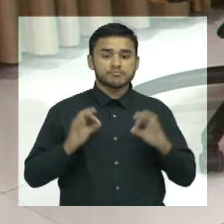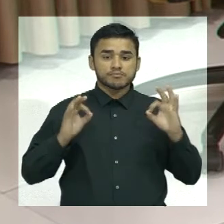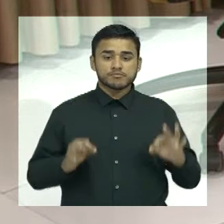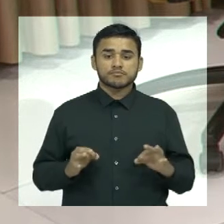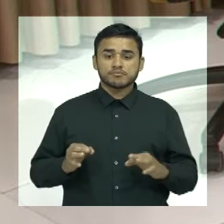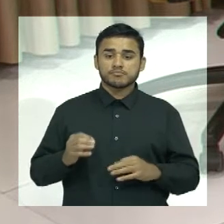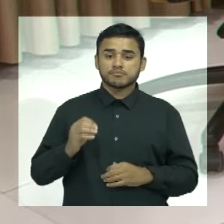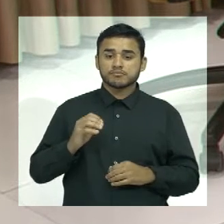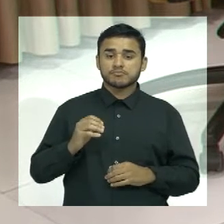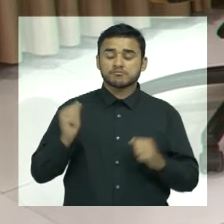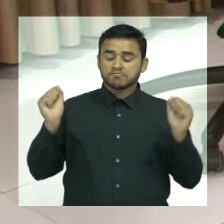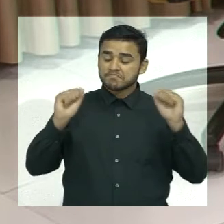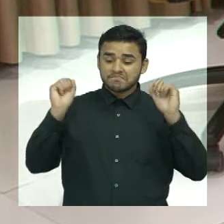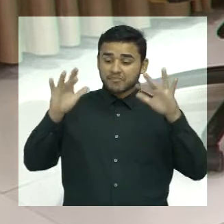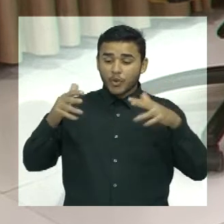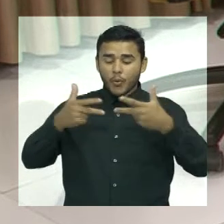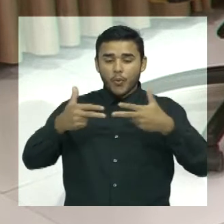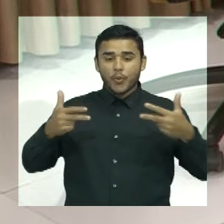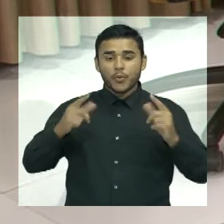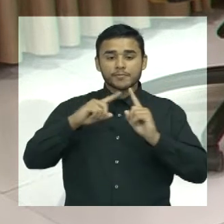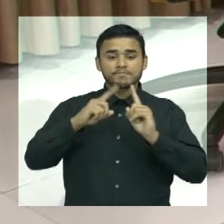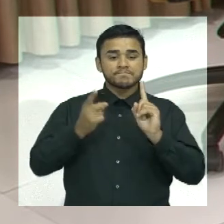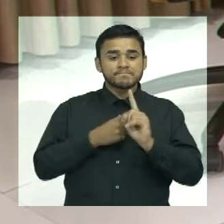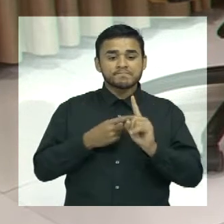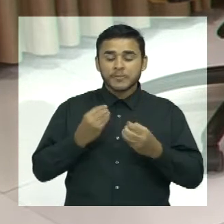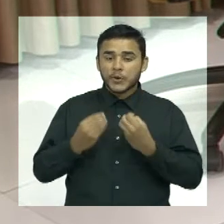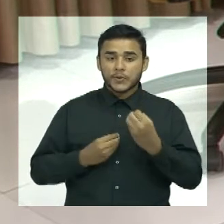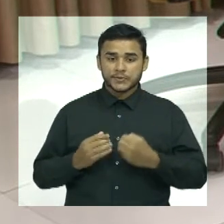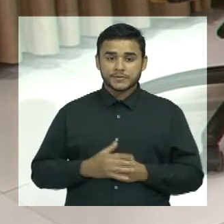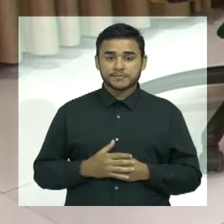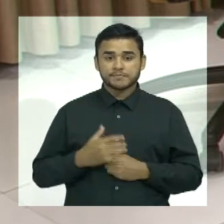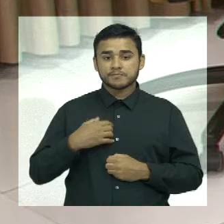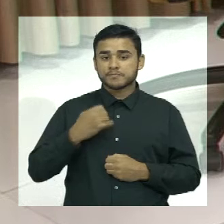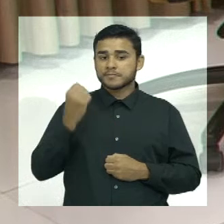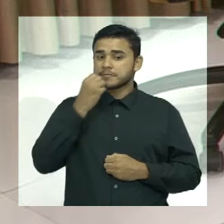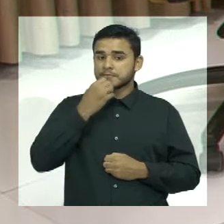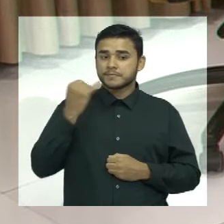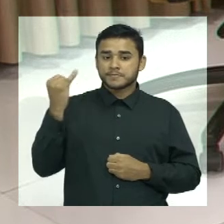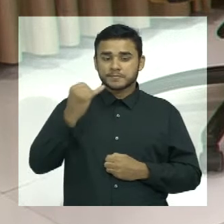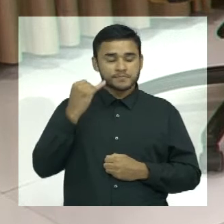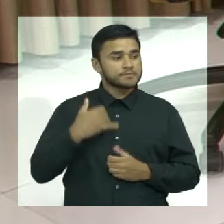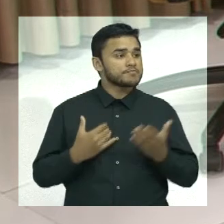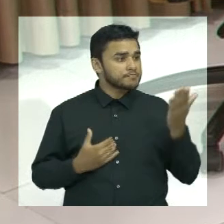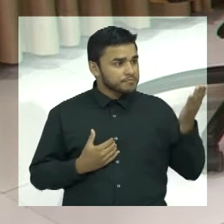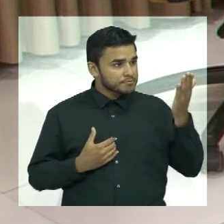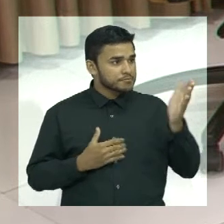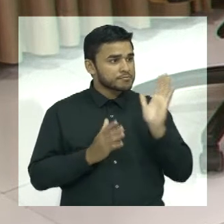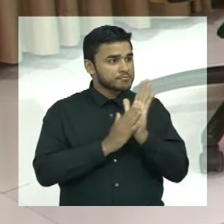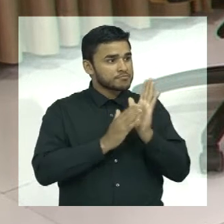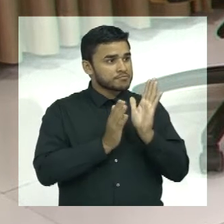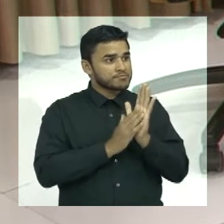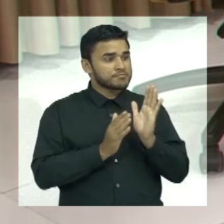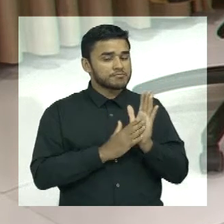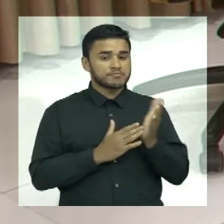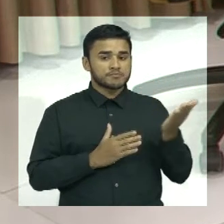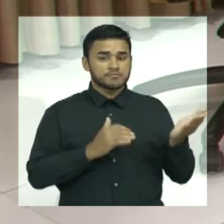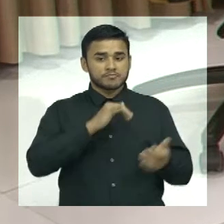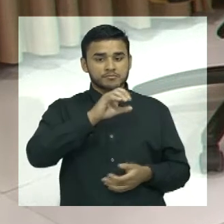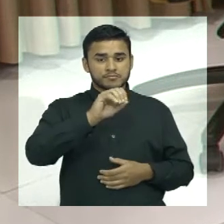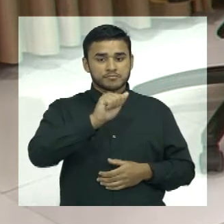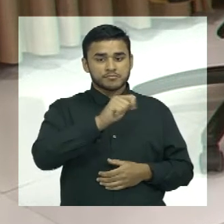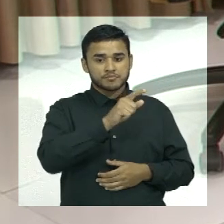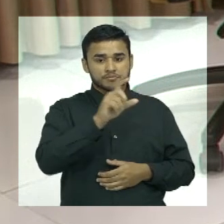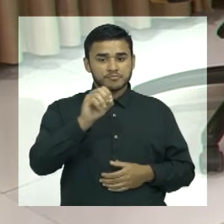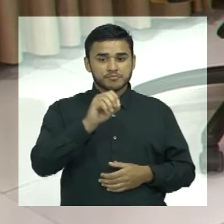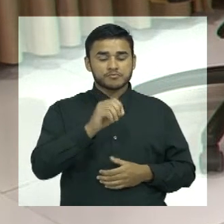maternidade. O milagre da maternidade. Parabéns. Caminhando com a ciência. Caminhando com a ciência. João Marcos, parabéns, né, pela iniciativa de todos